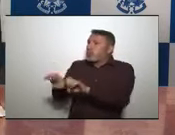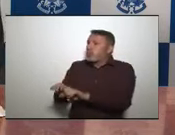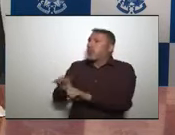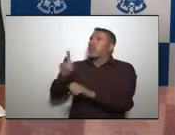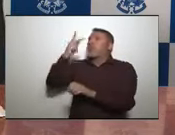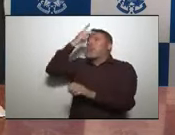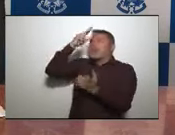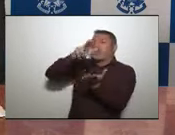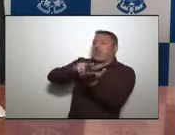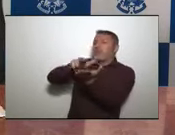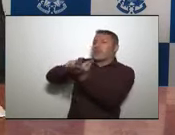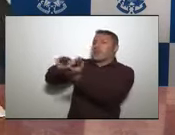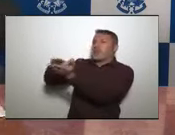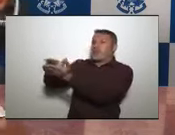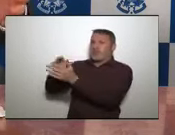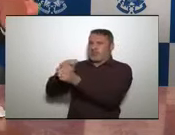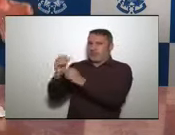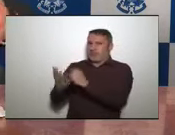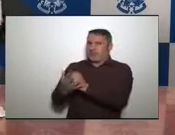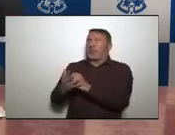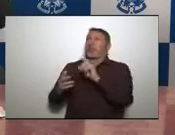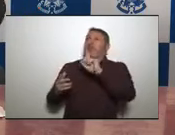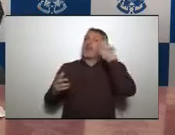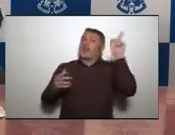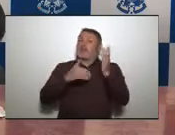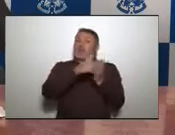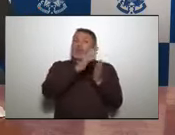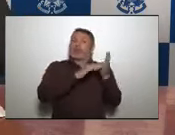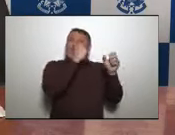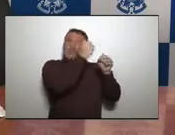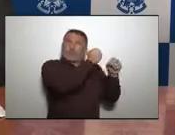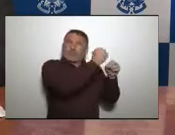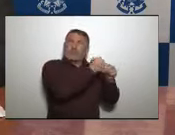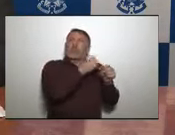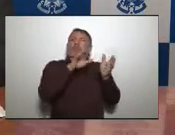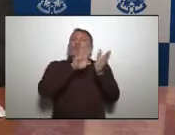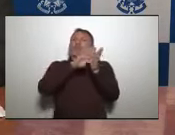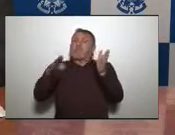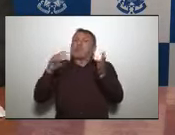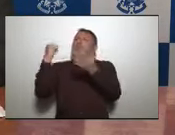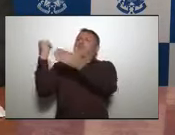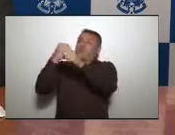estamos com muitas obras. Silvio Avidos está em obra, Roberto Silvari já está em